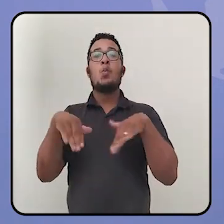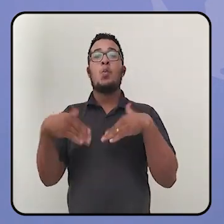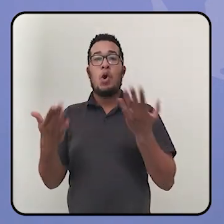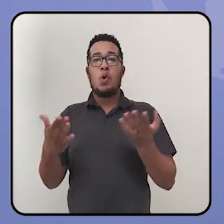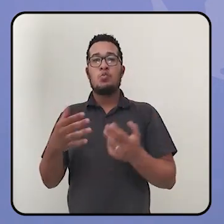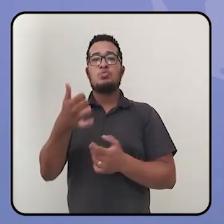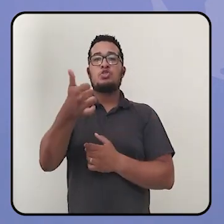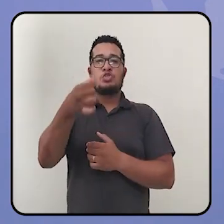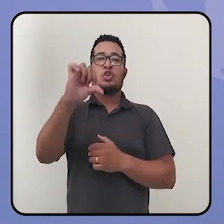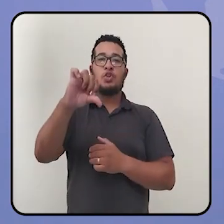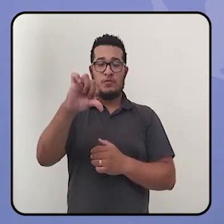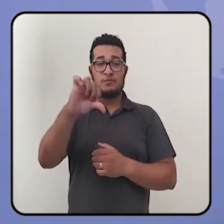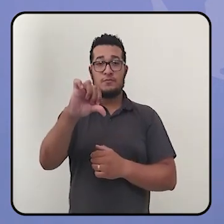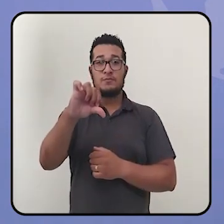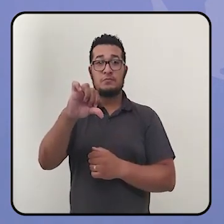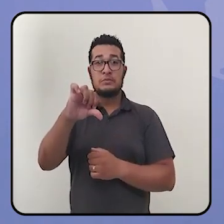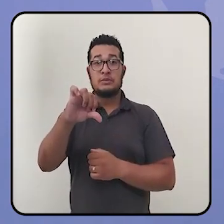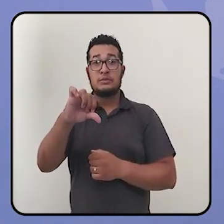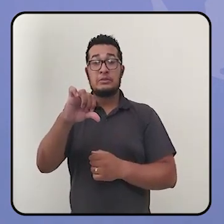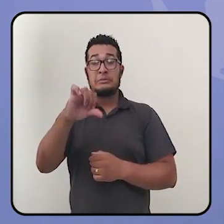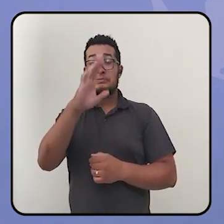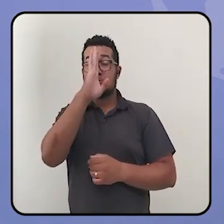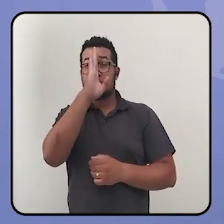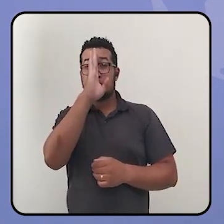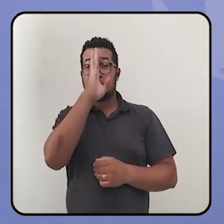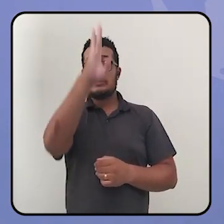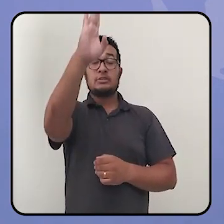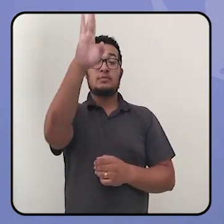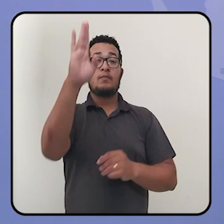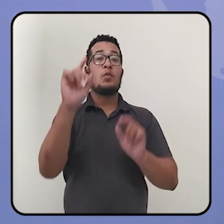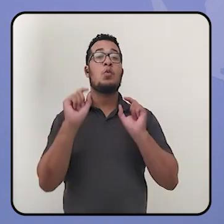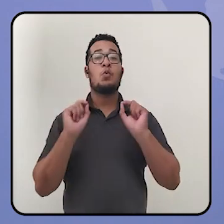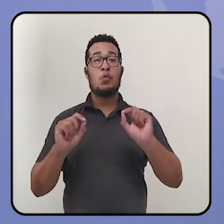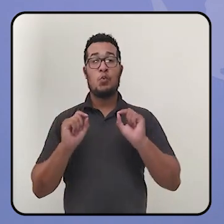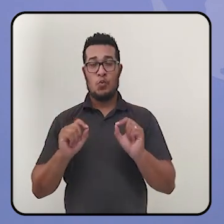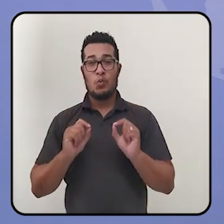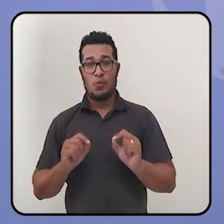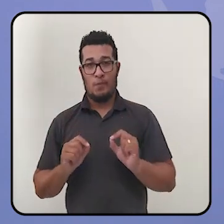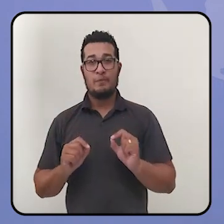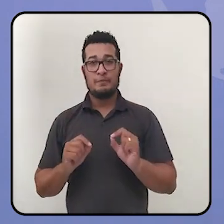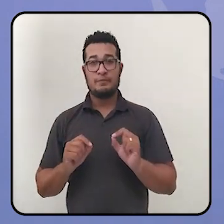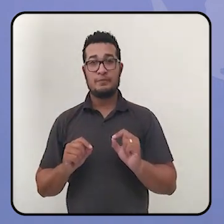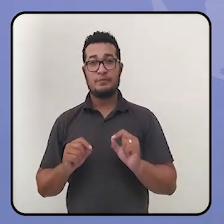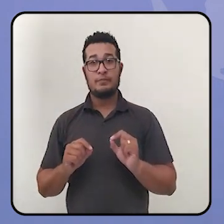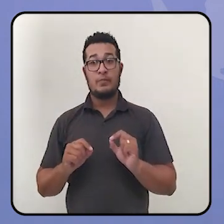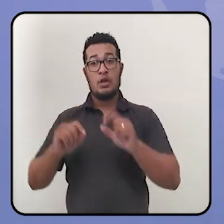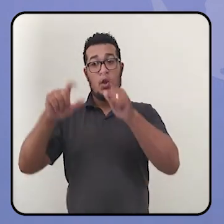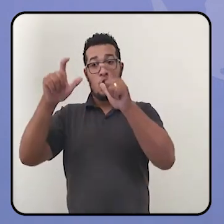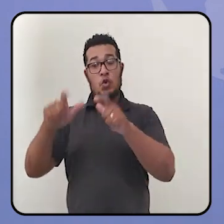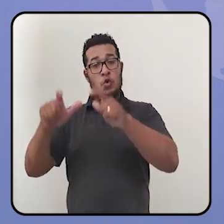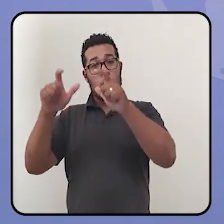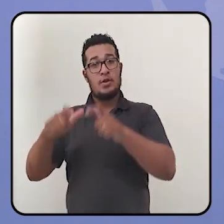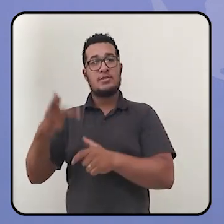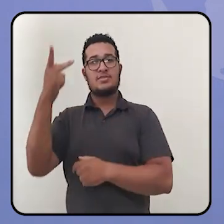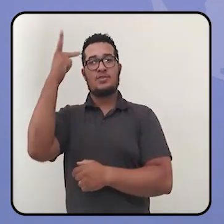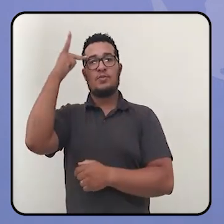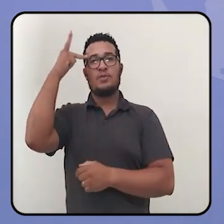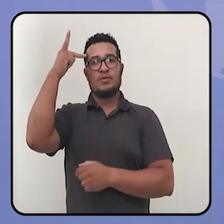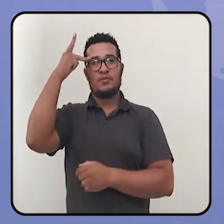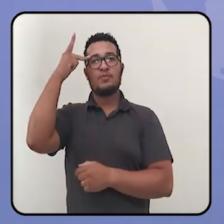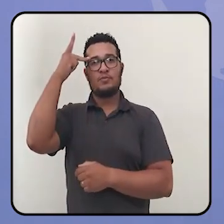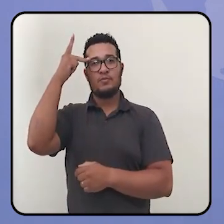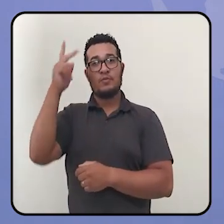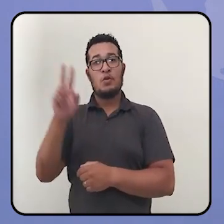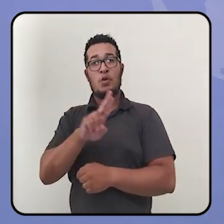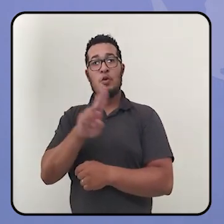Ásia, Estreito de Bering, glaciação, e chegou no Alasca e se espalhou pela América. Temos também a